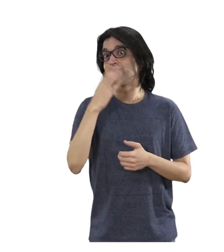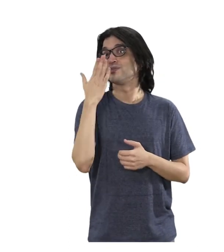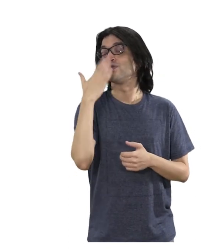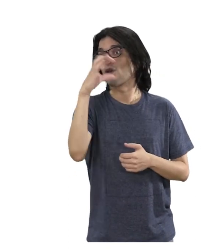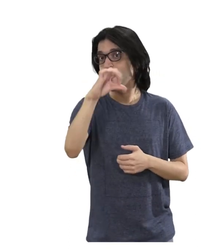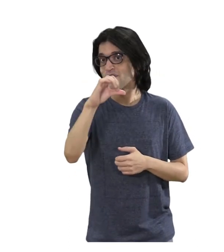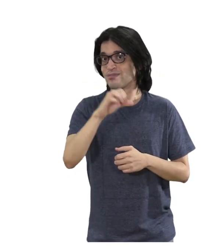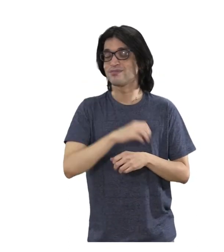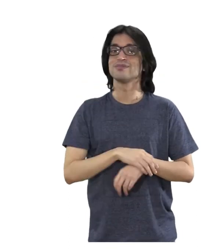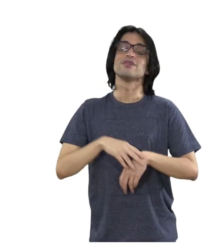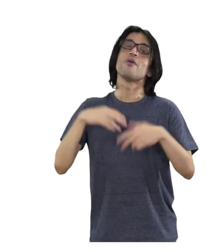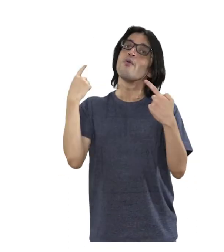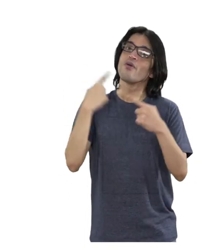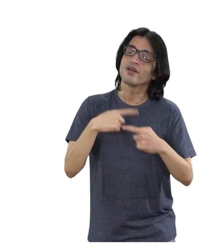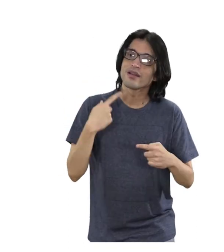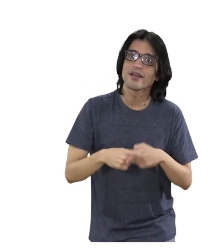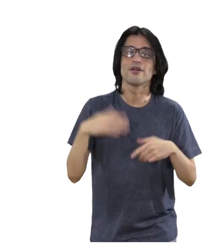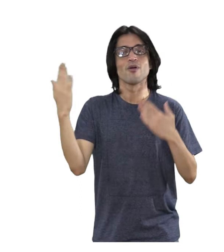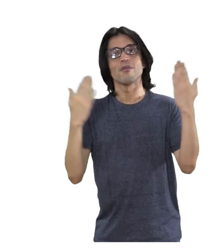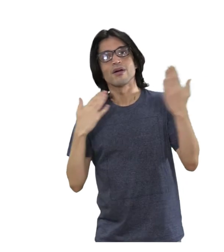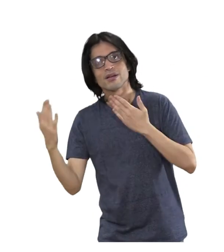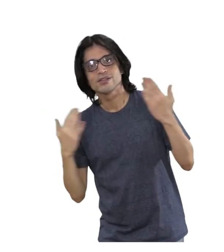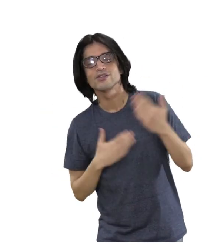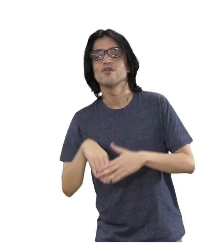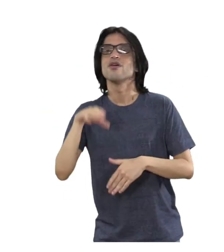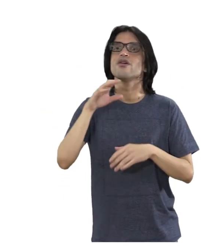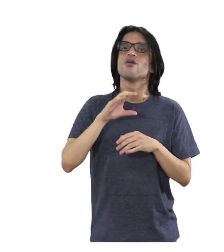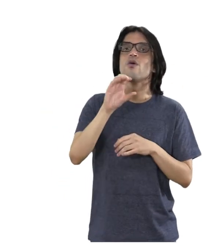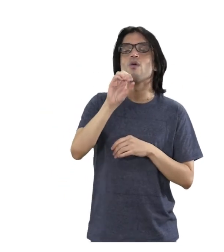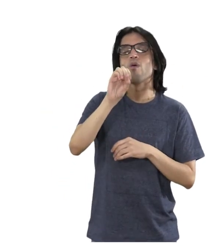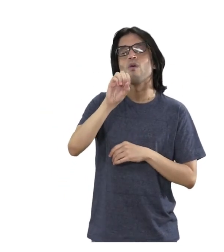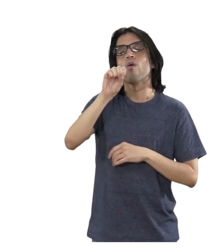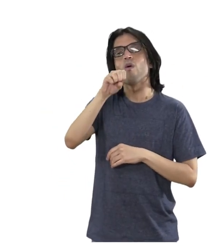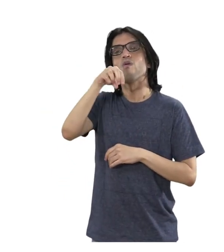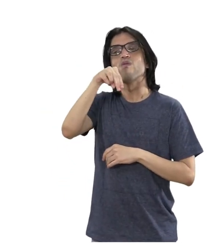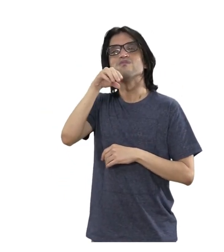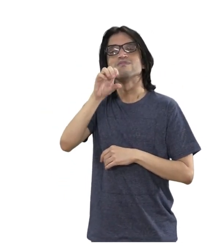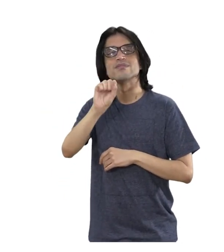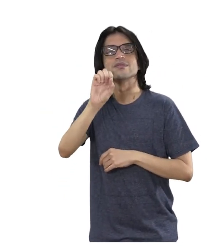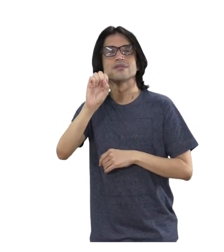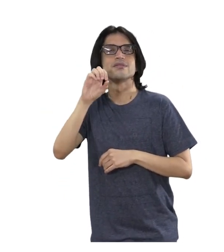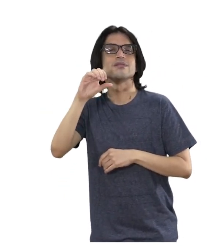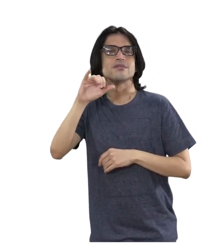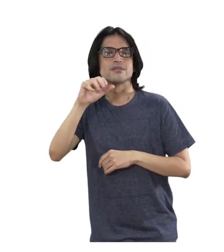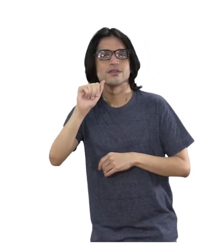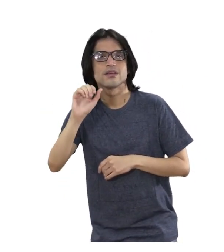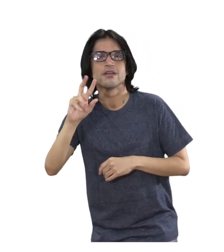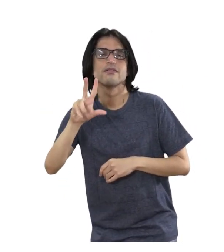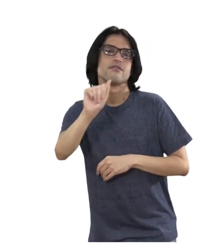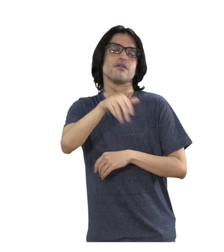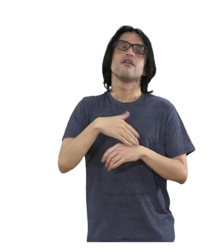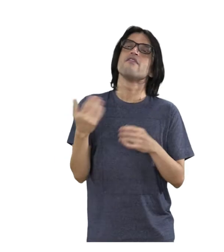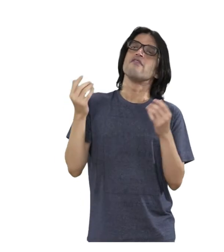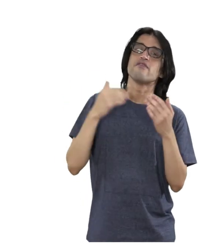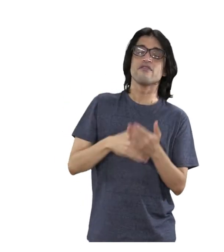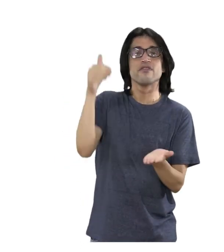causais, comparativas, concessivas, condicionais, conformativas, consecutivas, finais